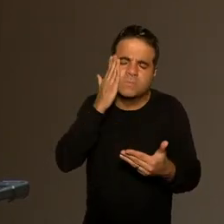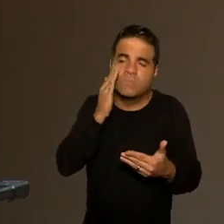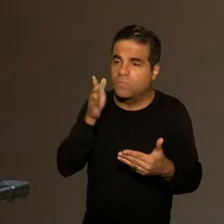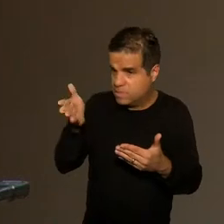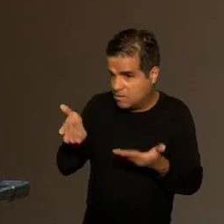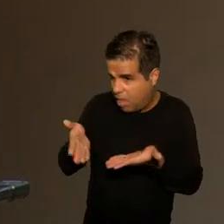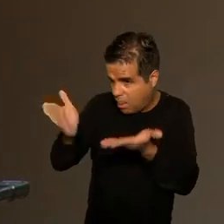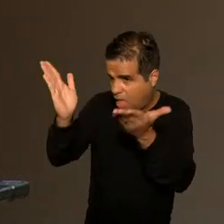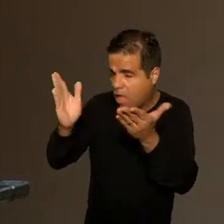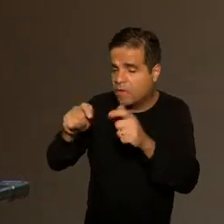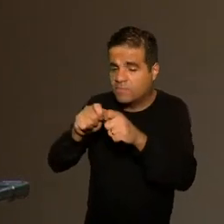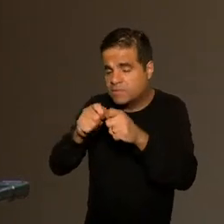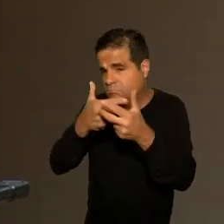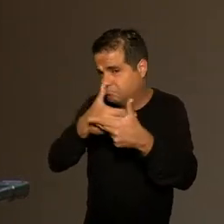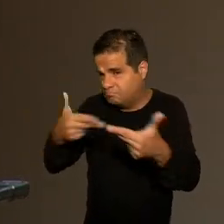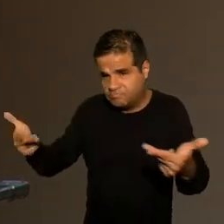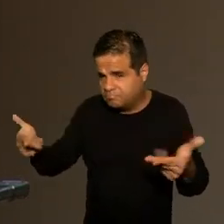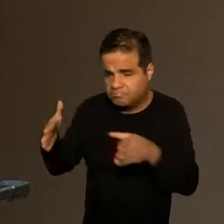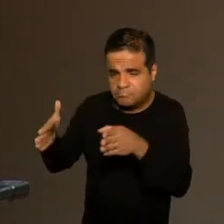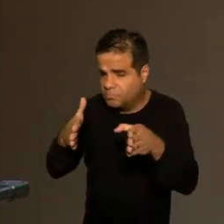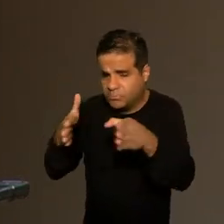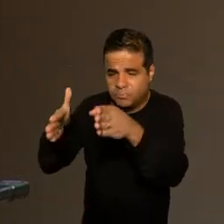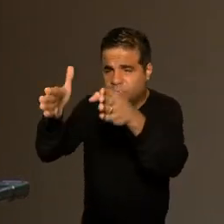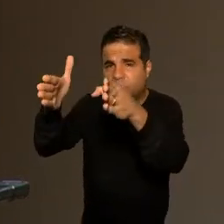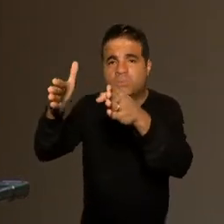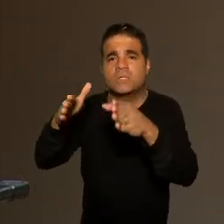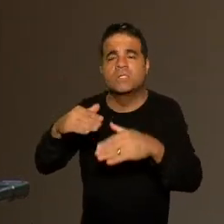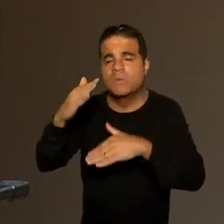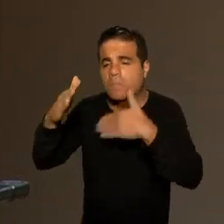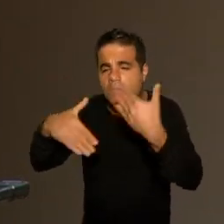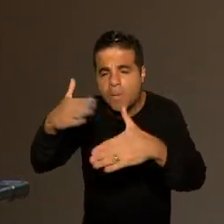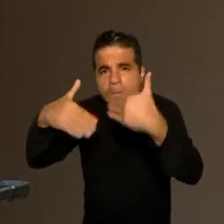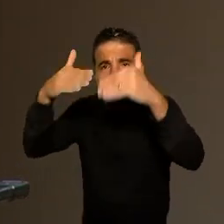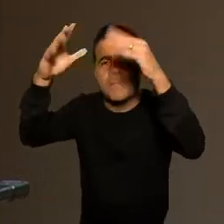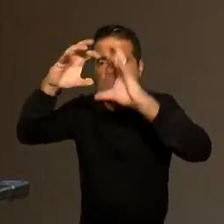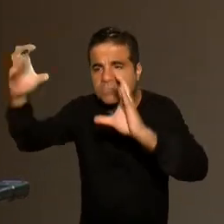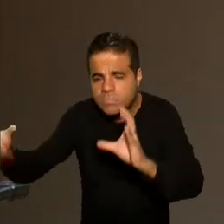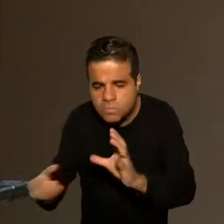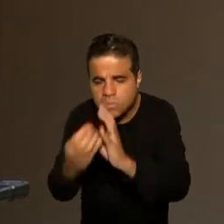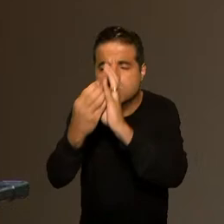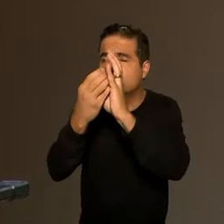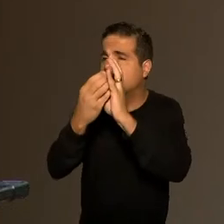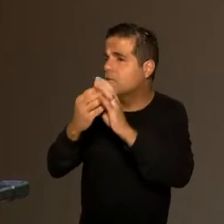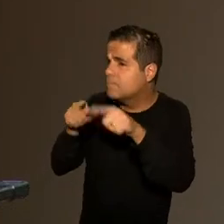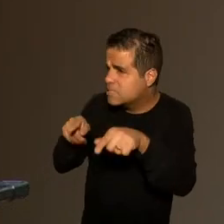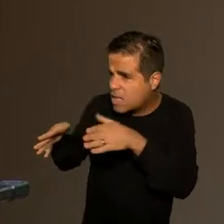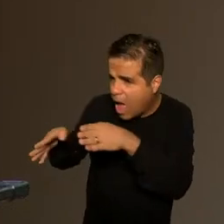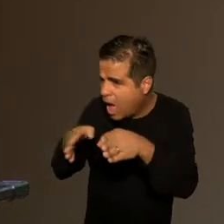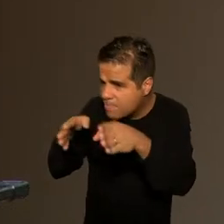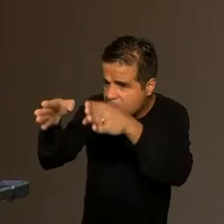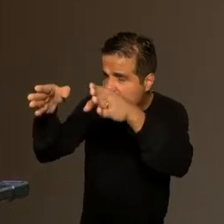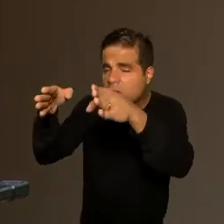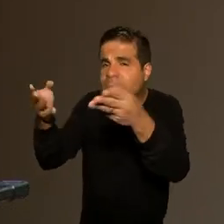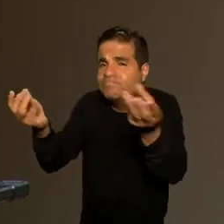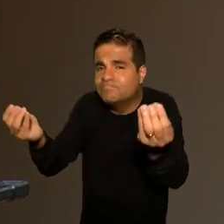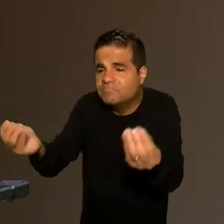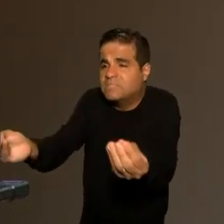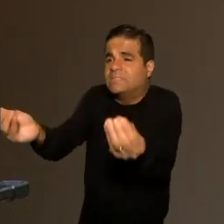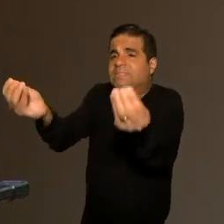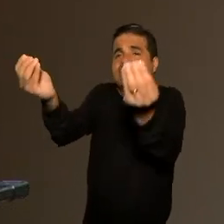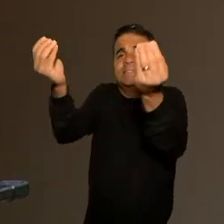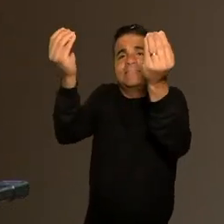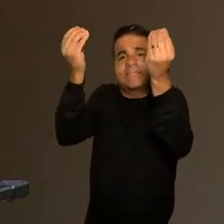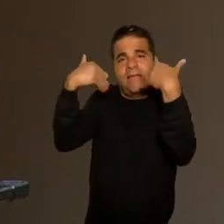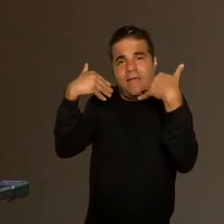você tá fazendo um percurso e um caminho desenvolvido pelo curador mas esse percurso e esse caminho te